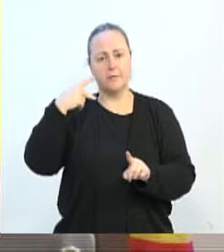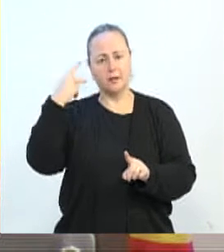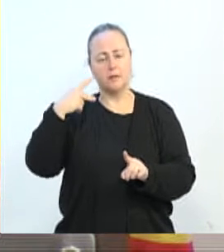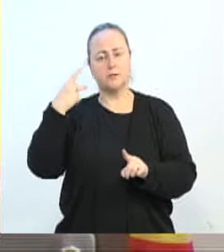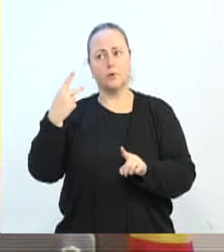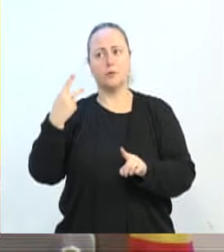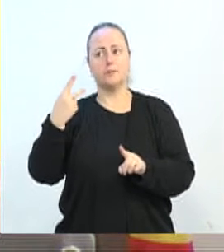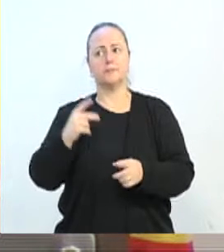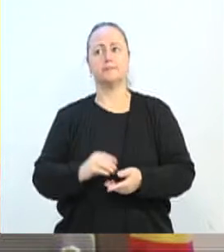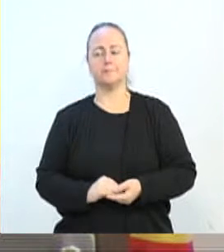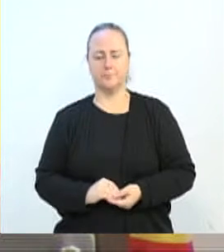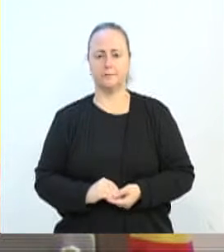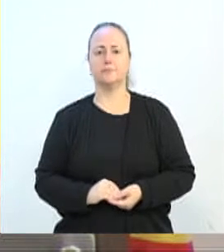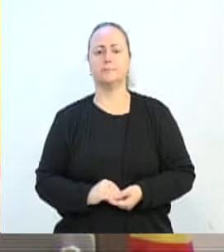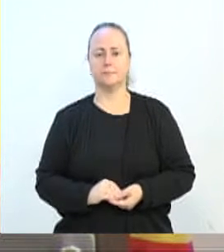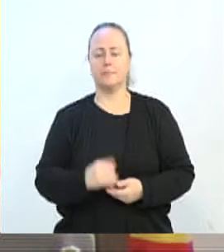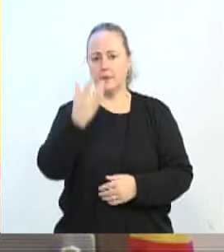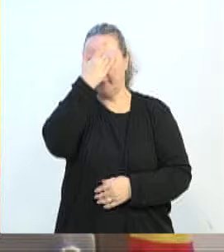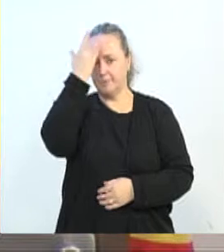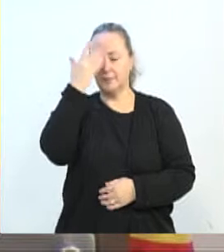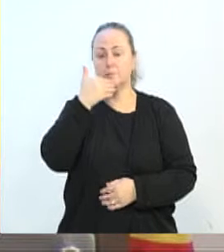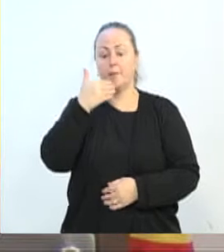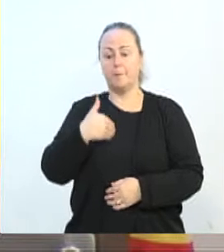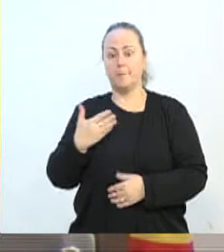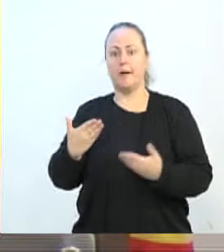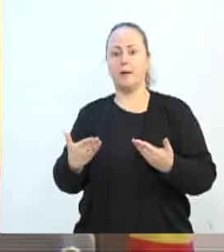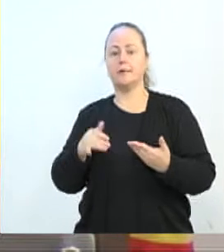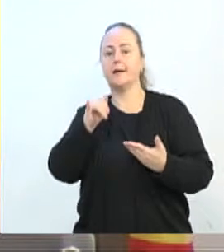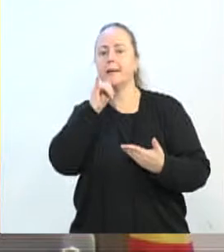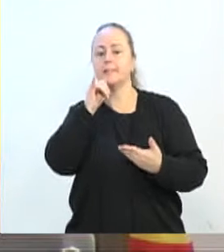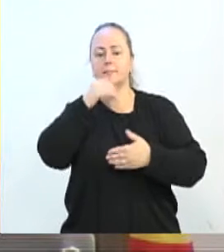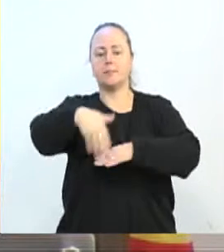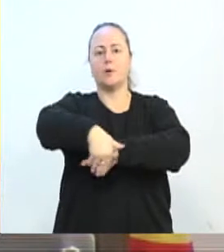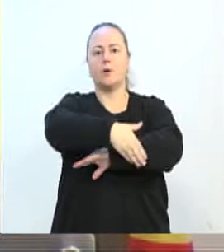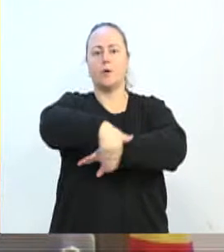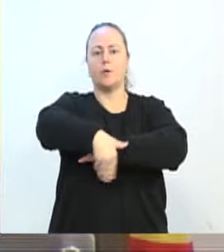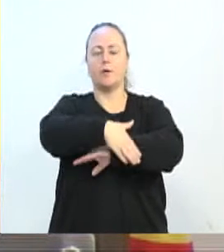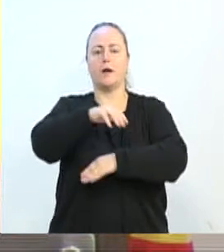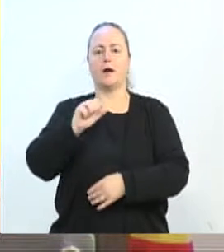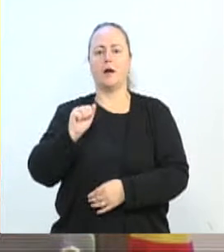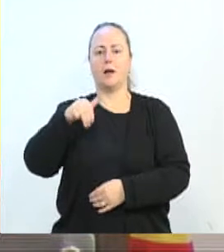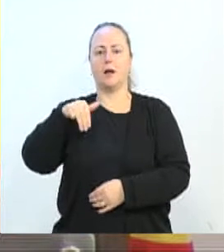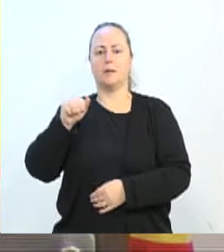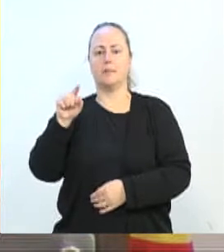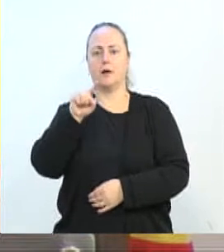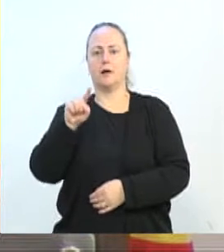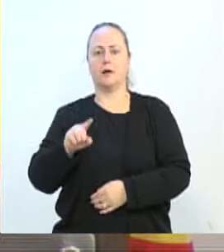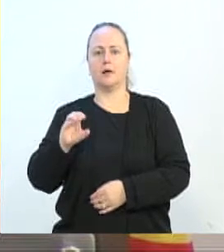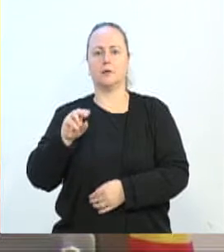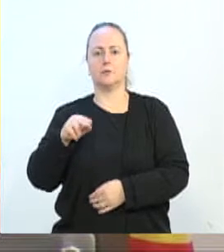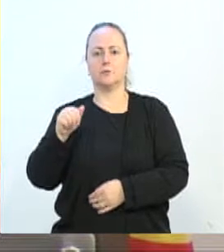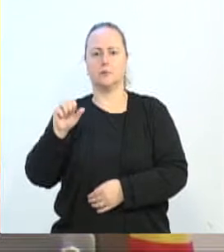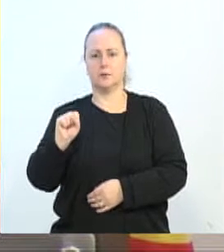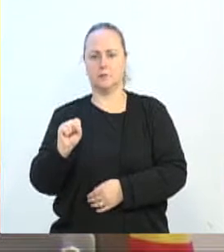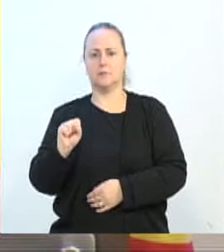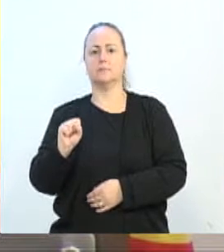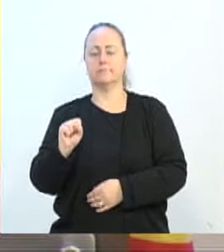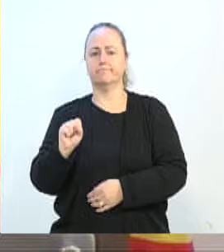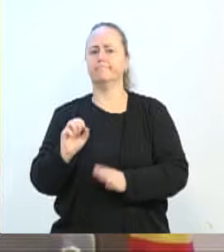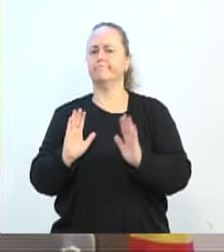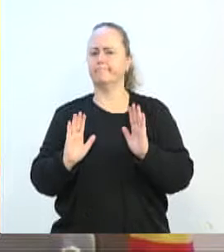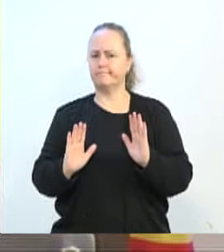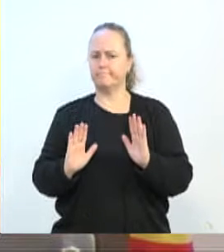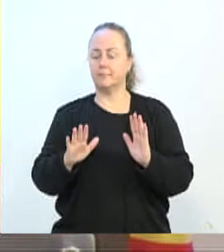têm nos cobrado com relação à situação por exemplo da Rua Amazonas sobre os protestos em frente ao vigésimo terceiro bi que vale lembrar